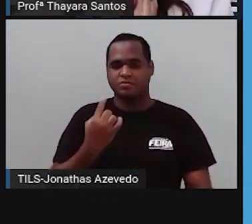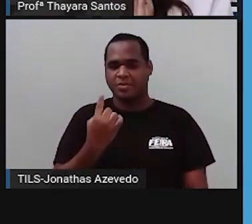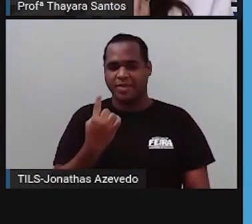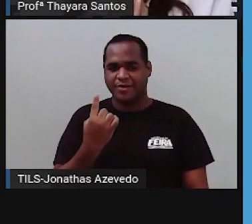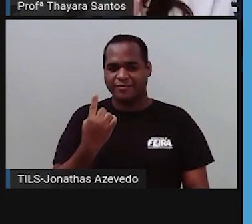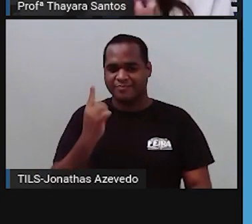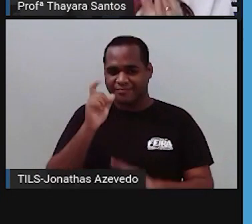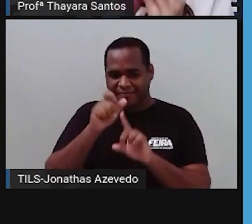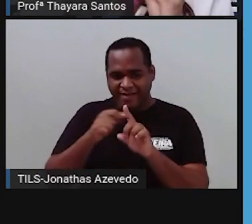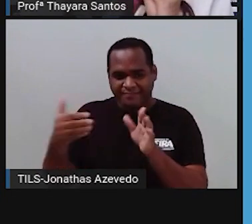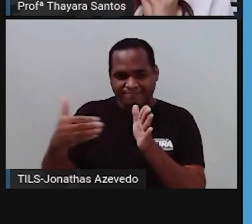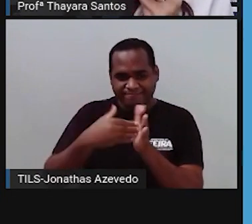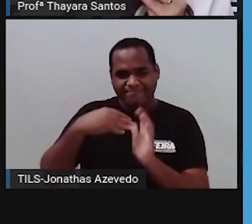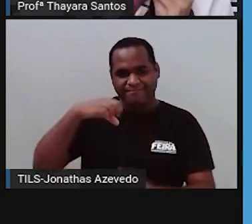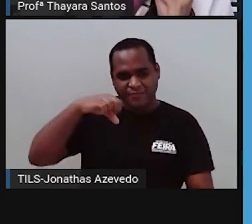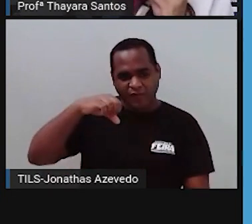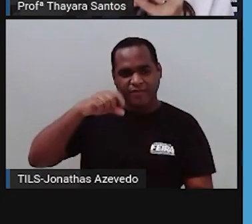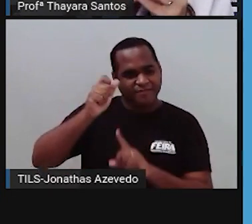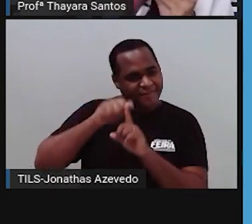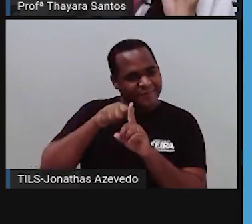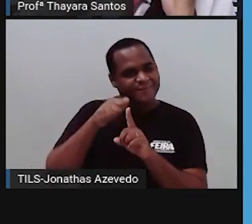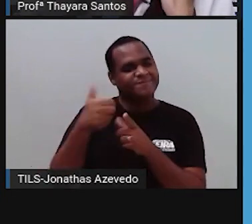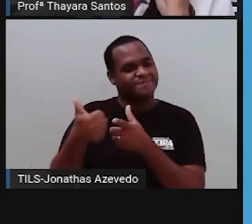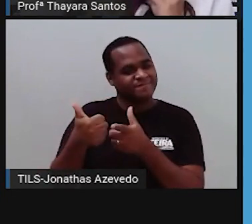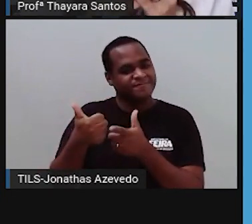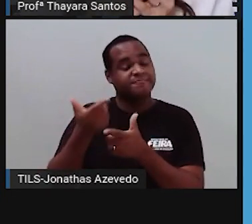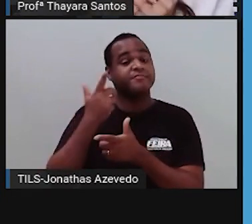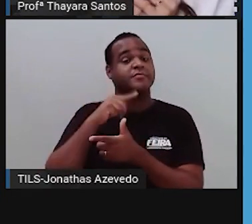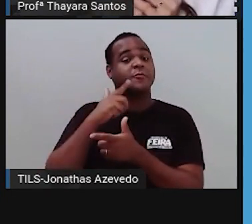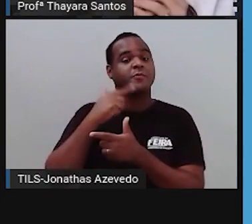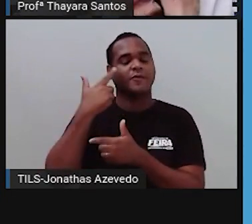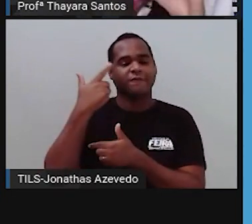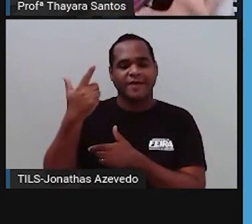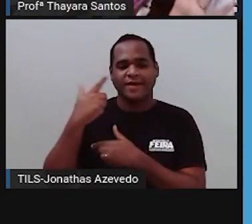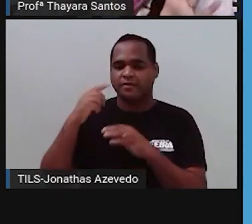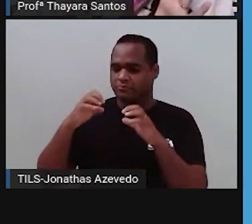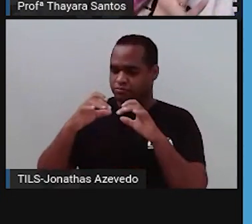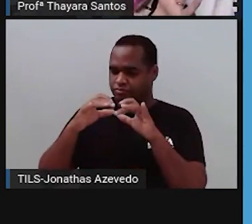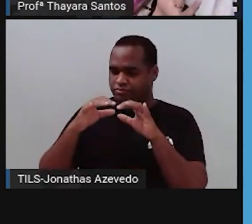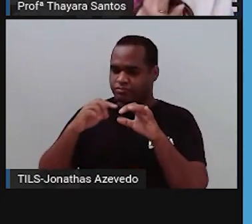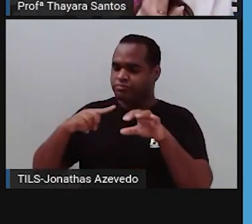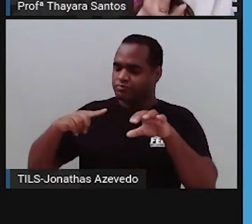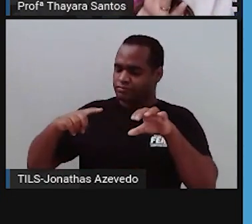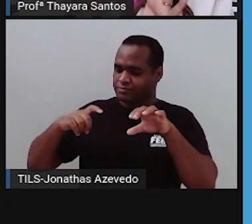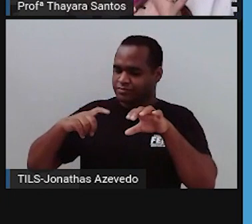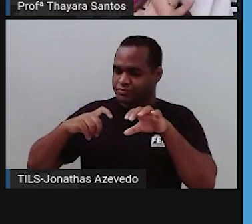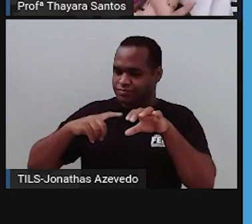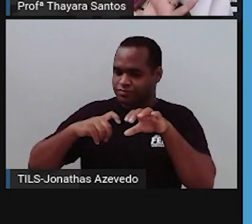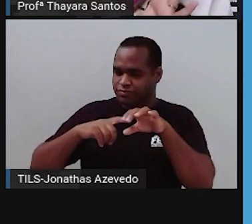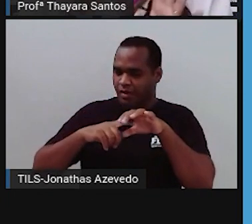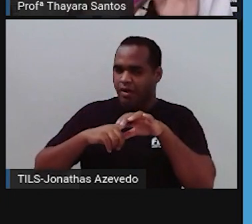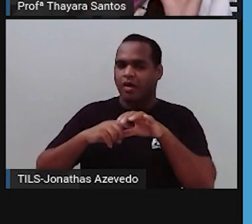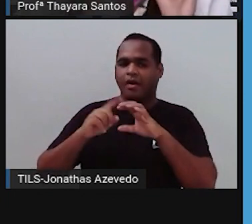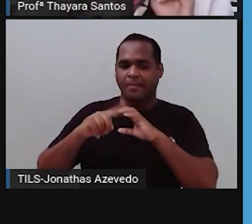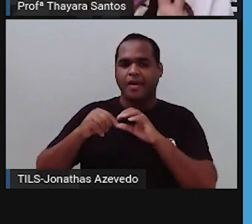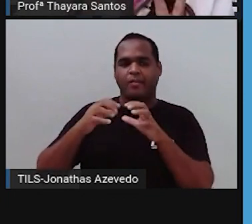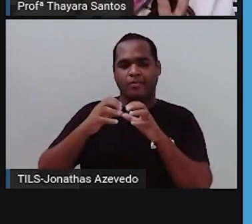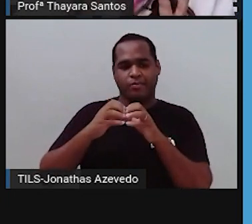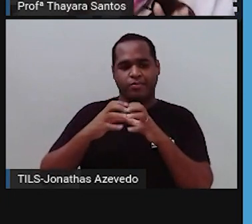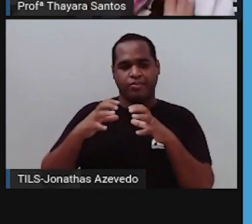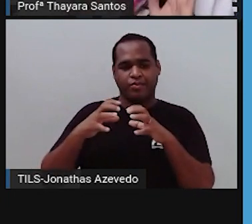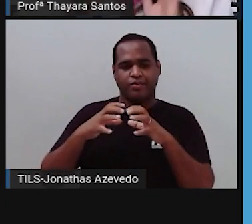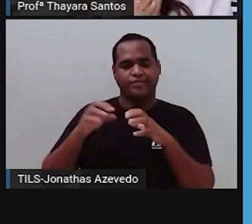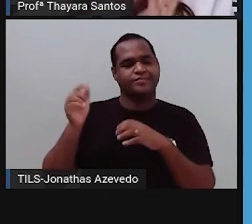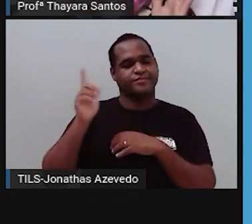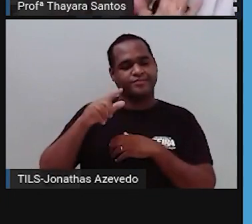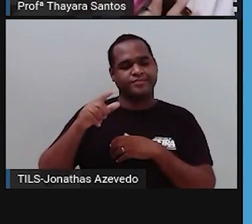a partir do momento que o espermatozoide consegue fecundar o ovócito, ali já inicia a etapa de clivagem, né? Então, nas 2